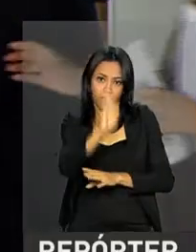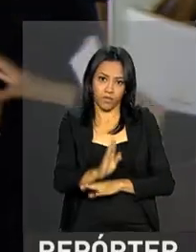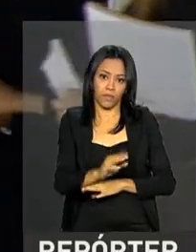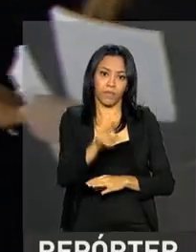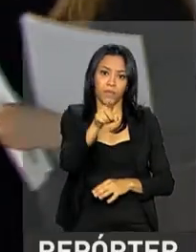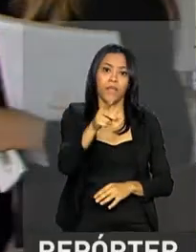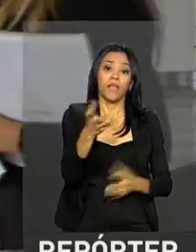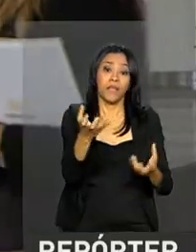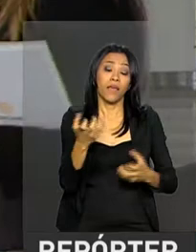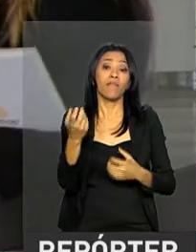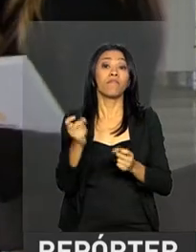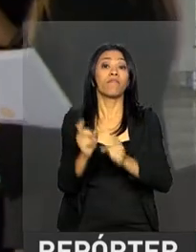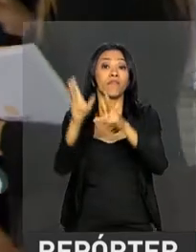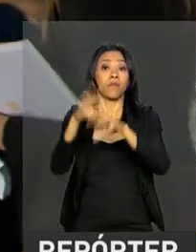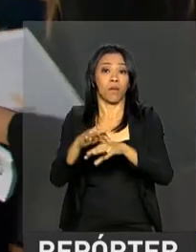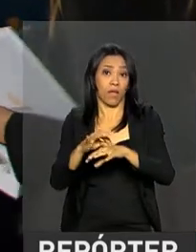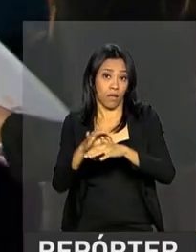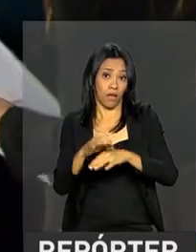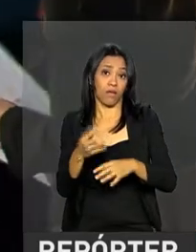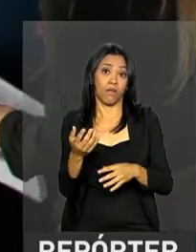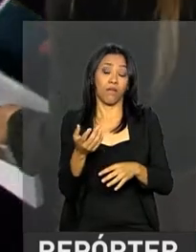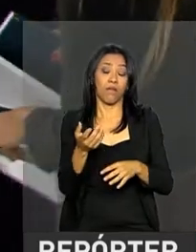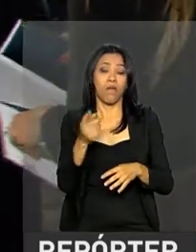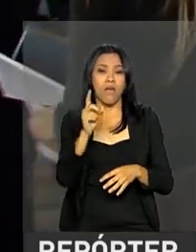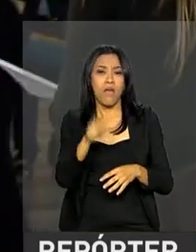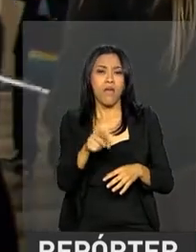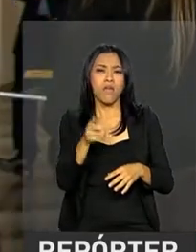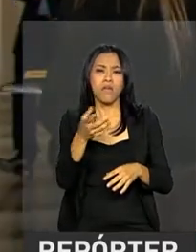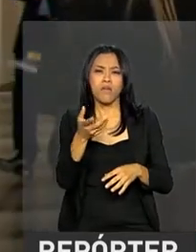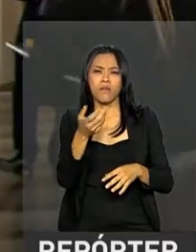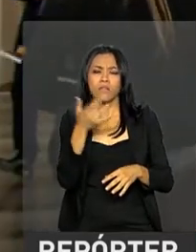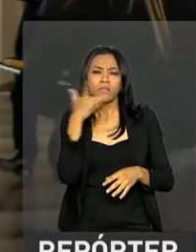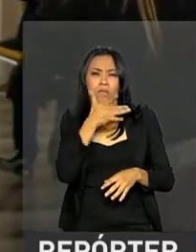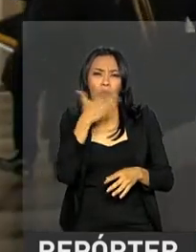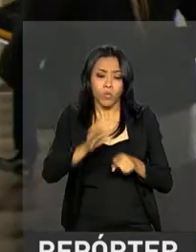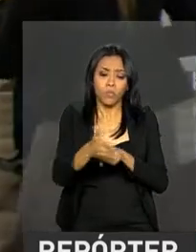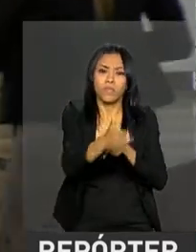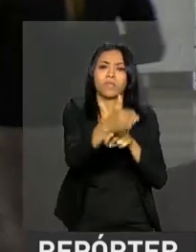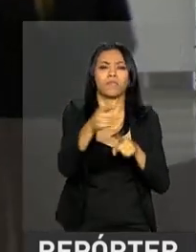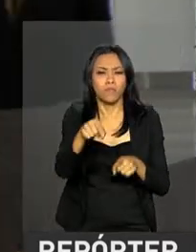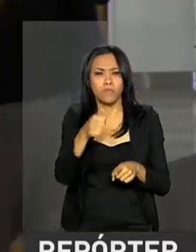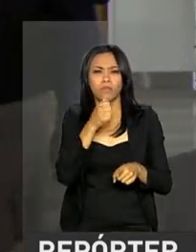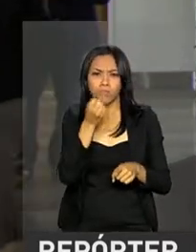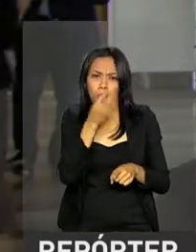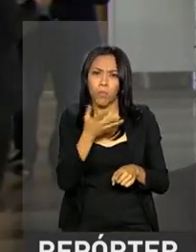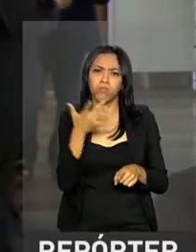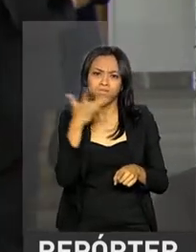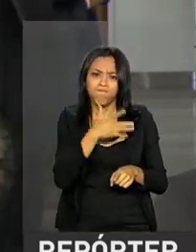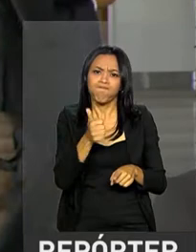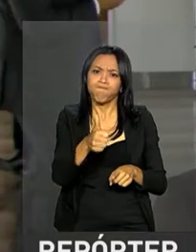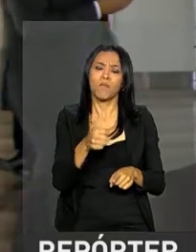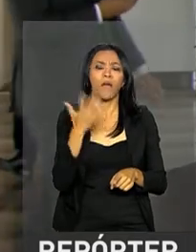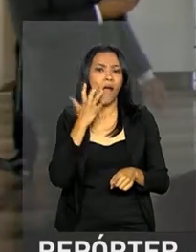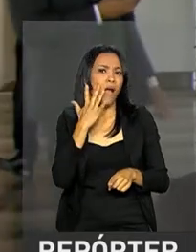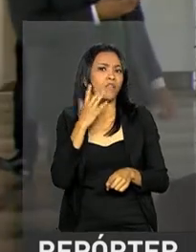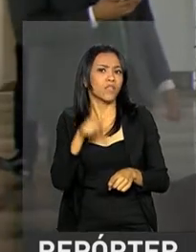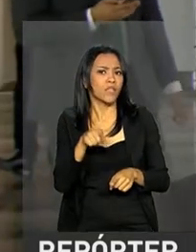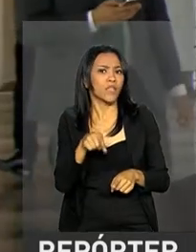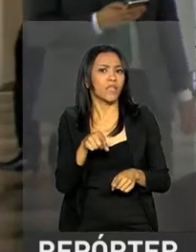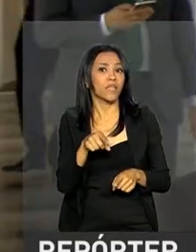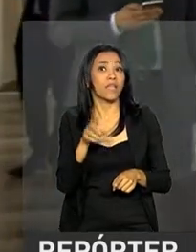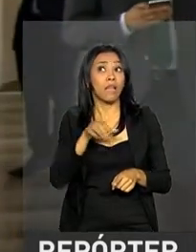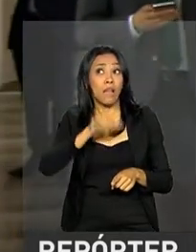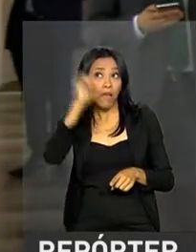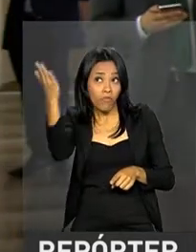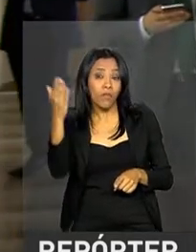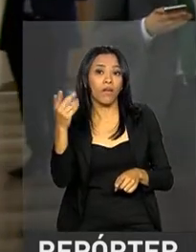carne bastante delicada, branca, sem espinha, com sabor bastante interessante. Então a gente acha que tem um nicho de